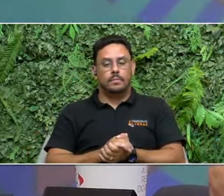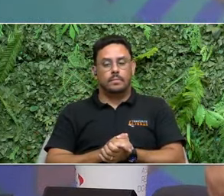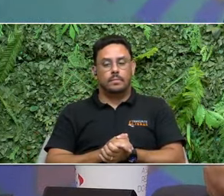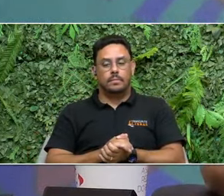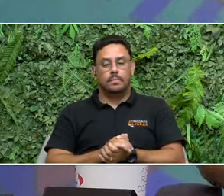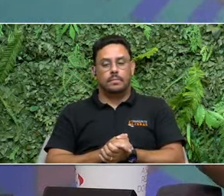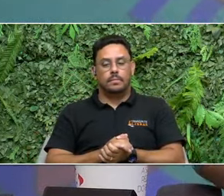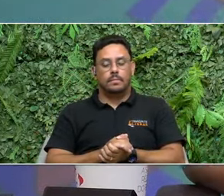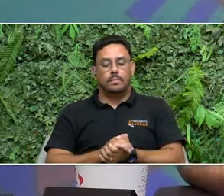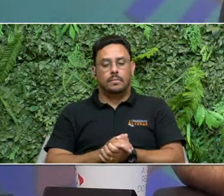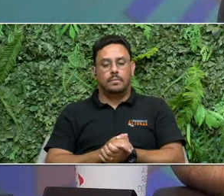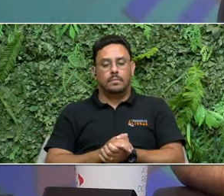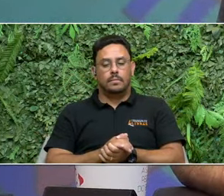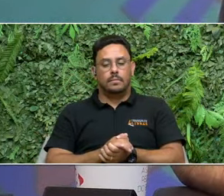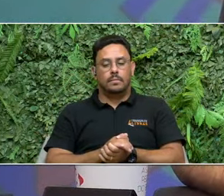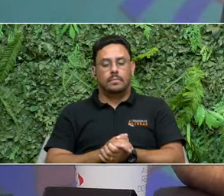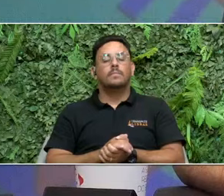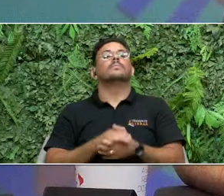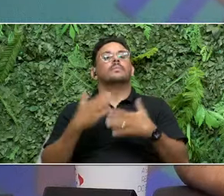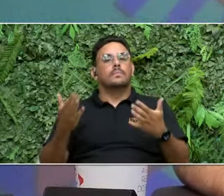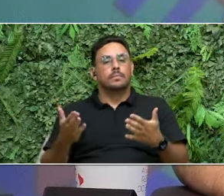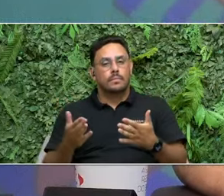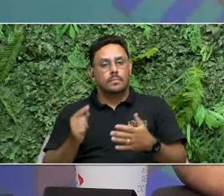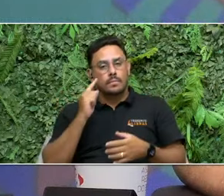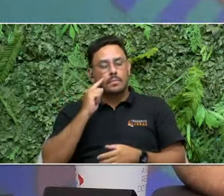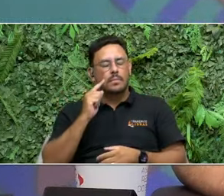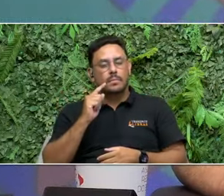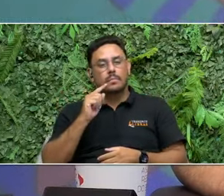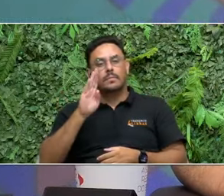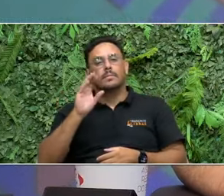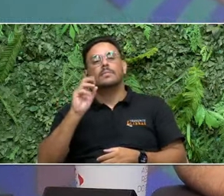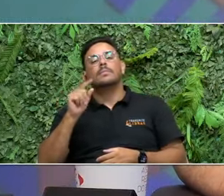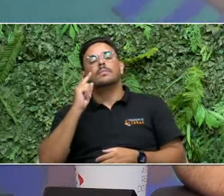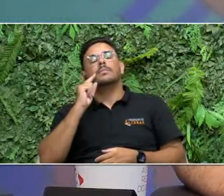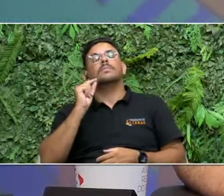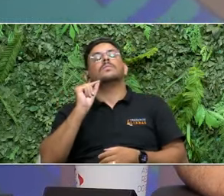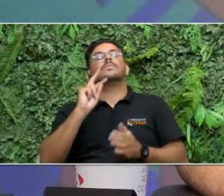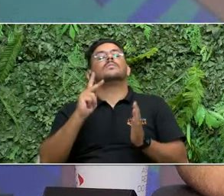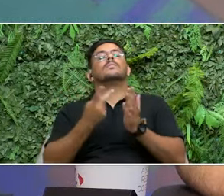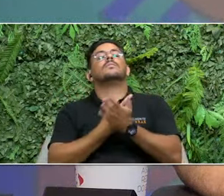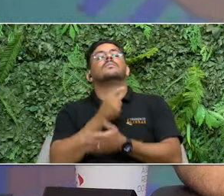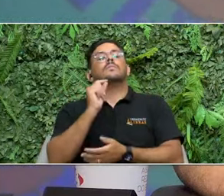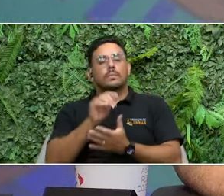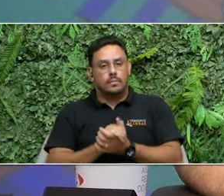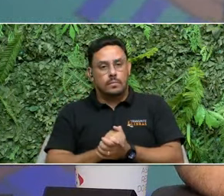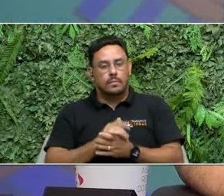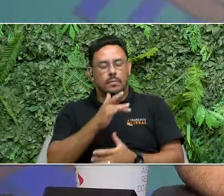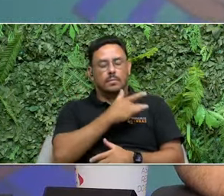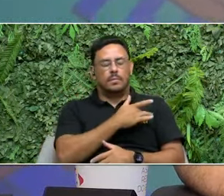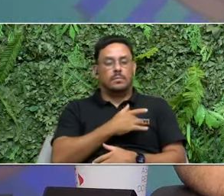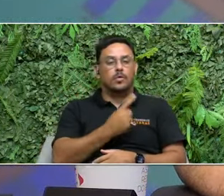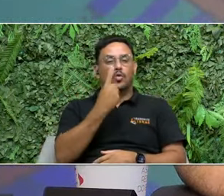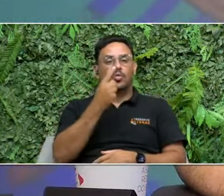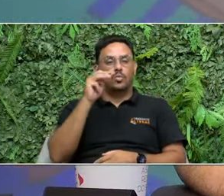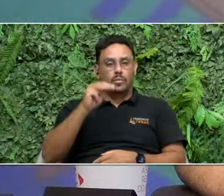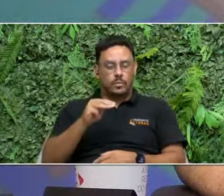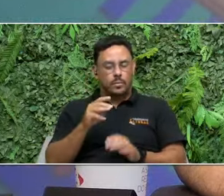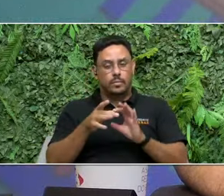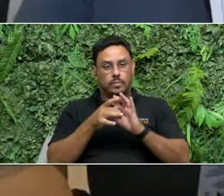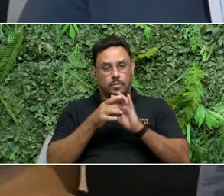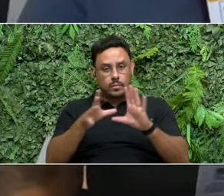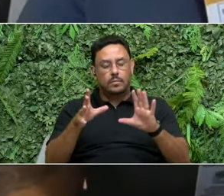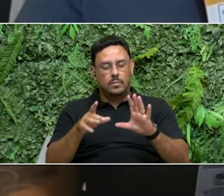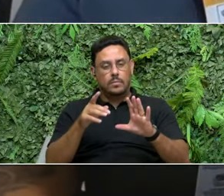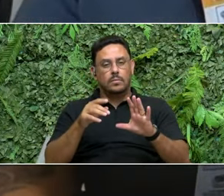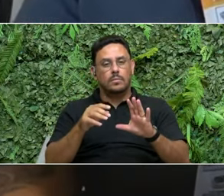Cruzeiro vamos lá seu Bob faria o seguinte Bob o Cruzeiro daqui a um minutinho deve liberar pra gente